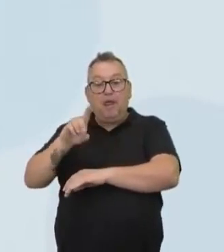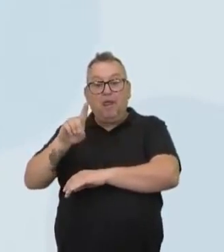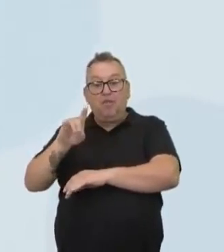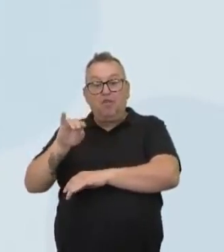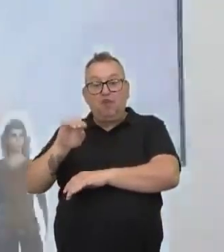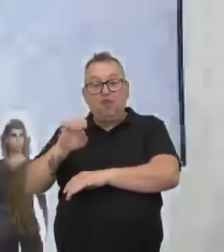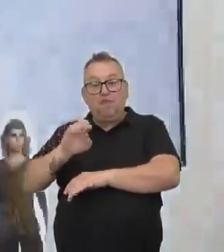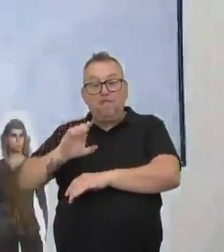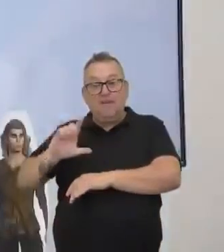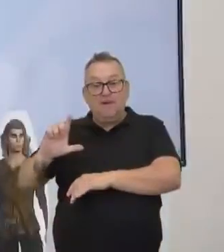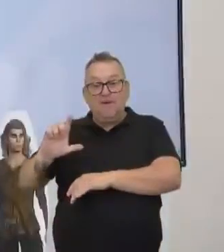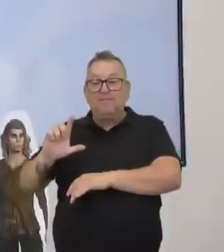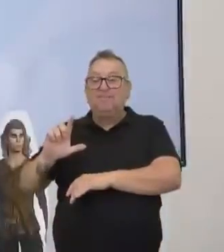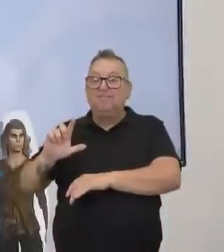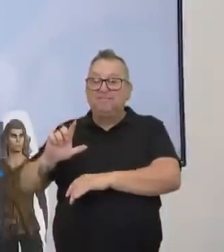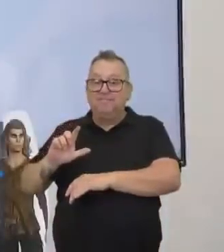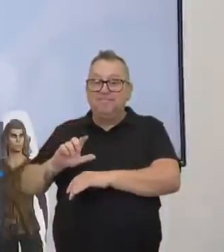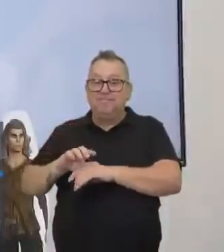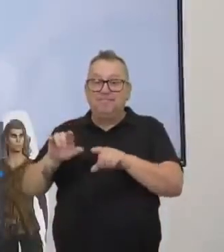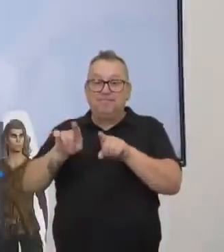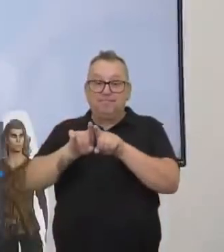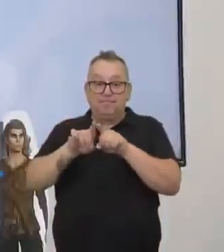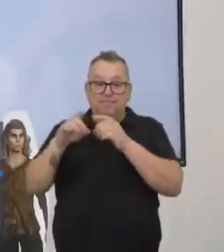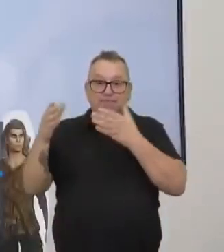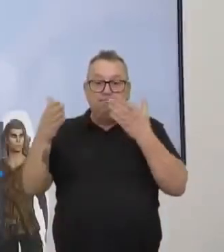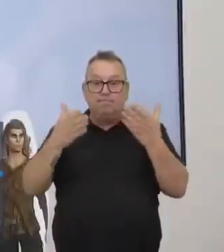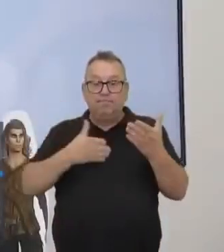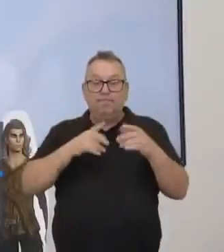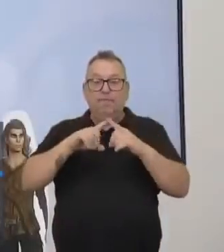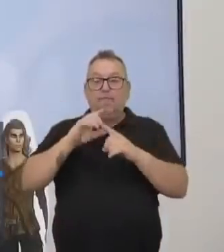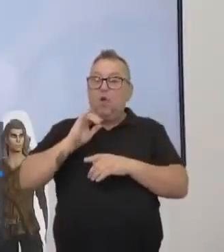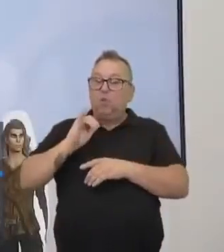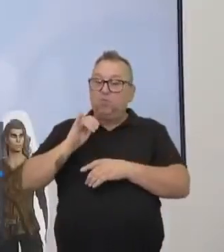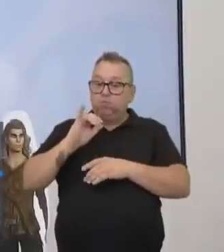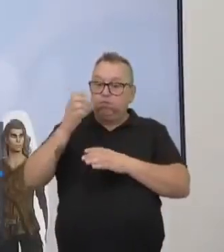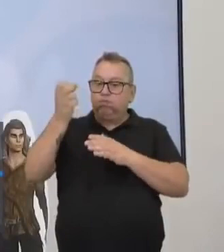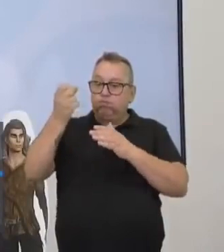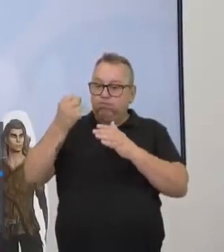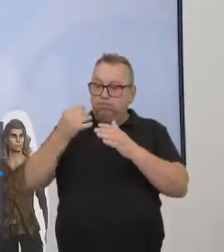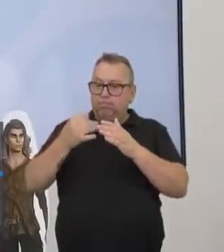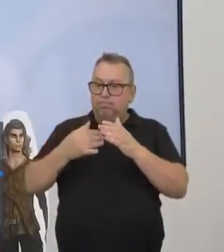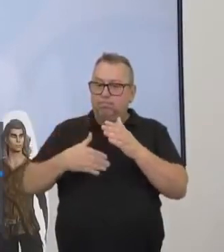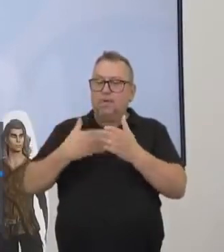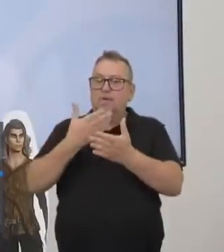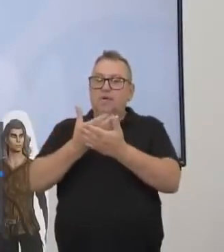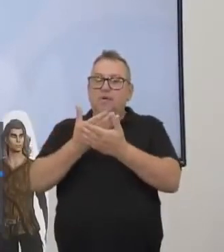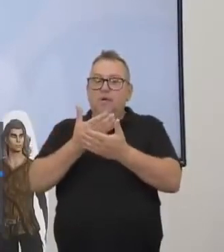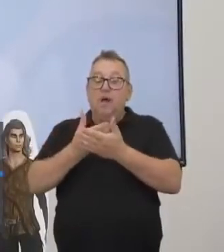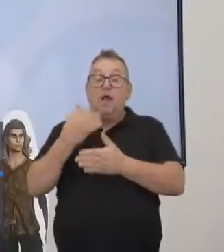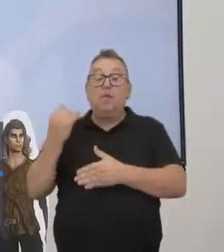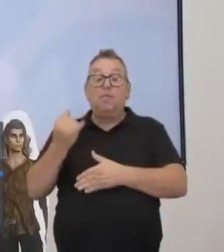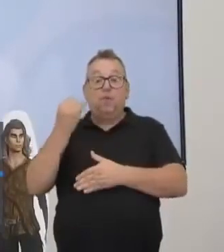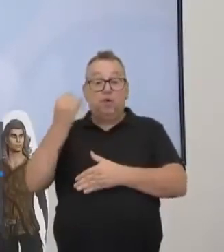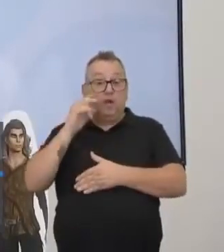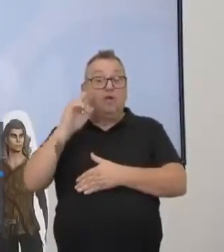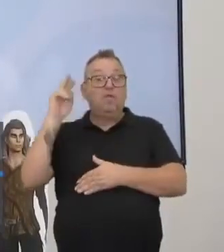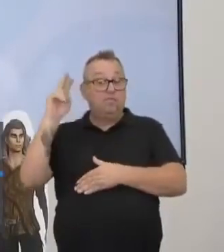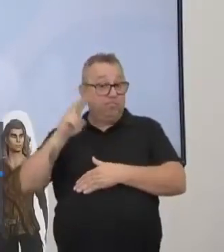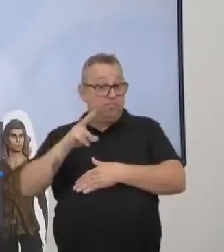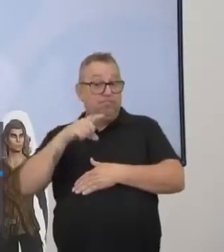olha só, a própria habilidade, ela nos traz a narrativa da aula. Então, é muito importante vocês, alunos, como protagonistas,